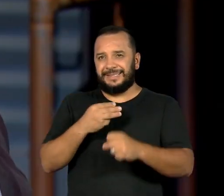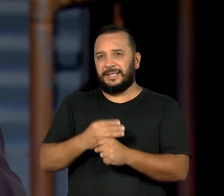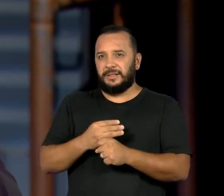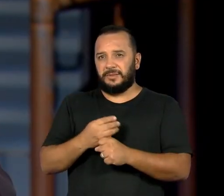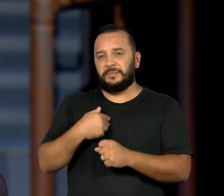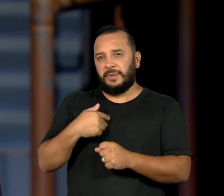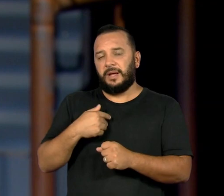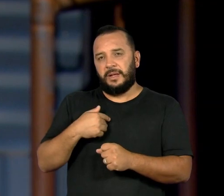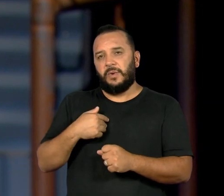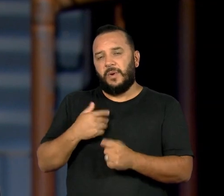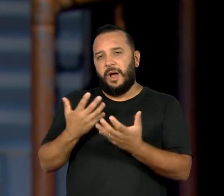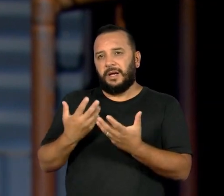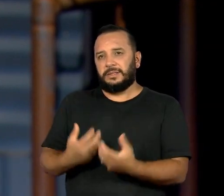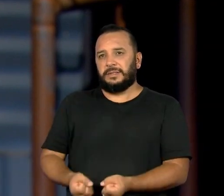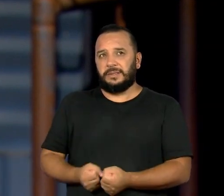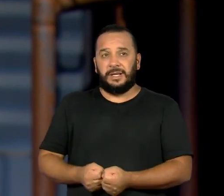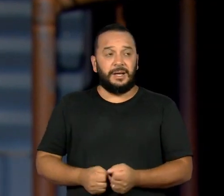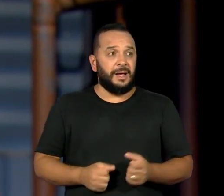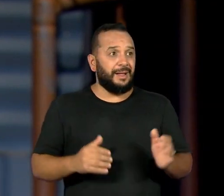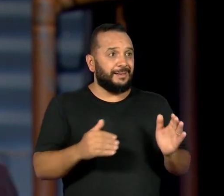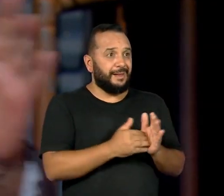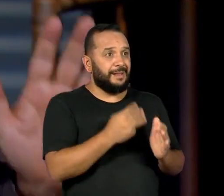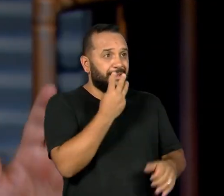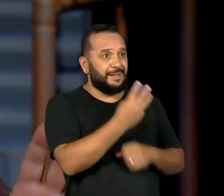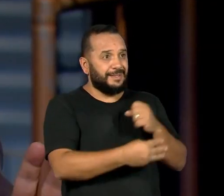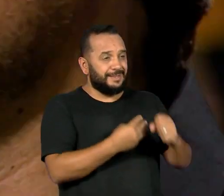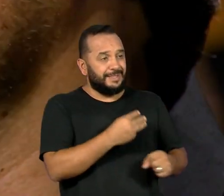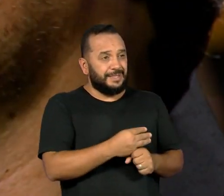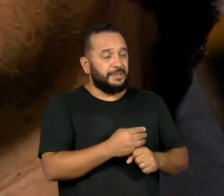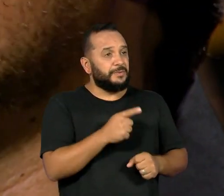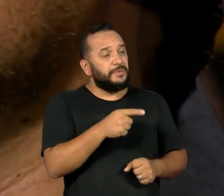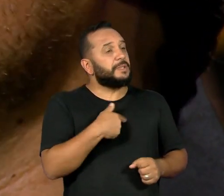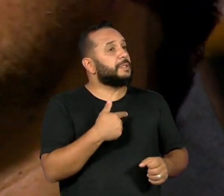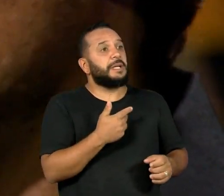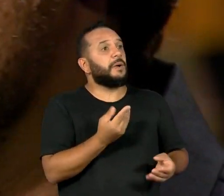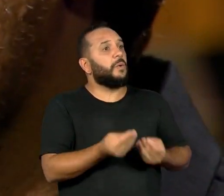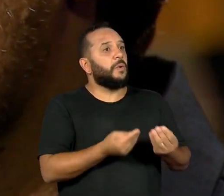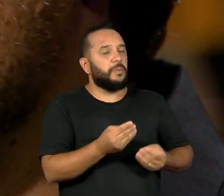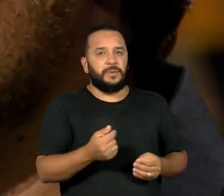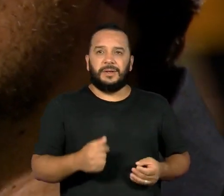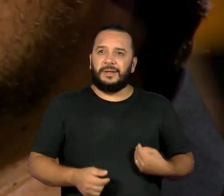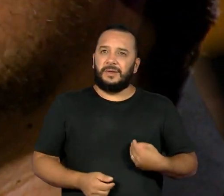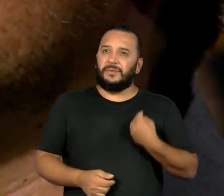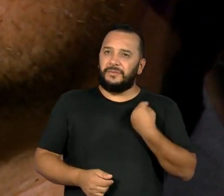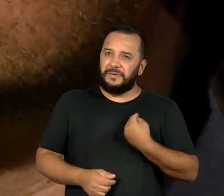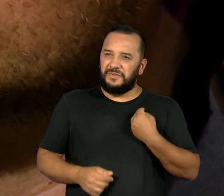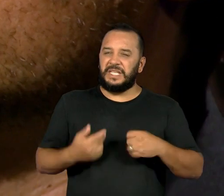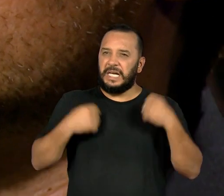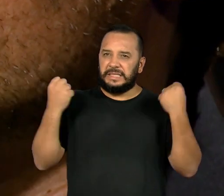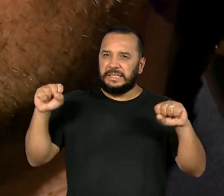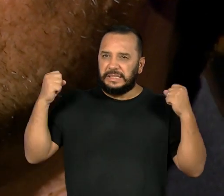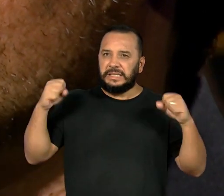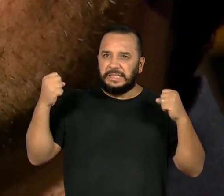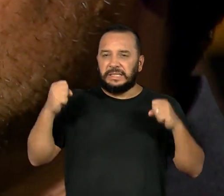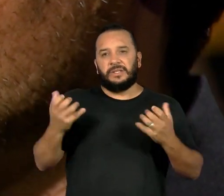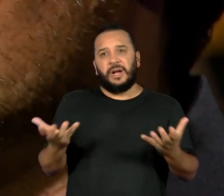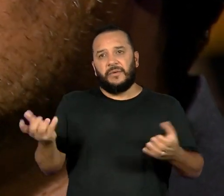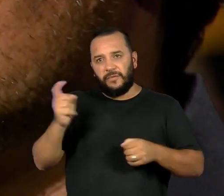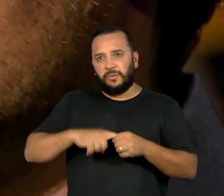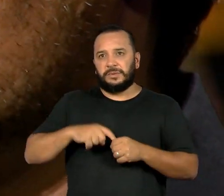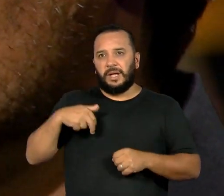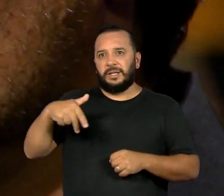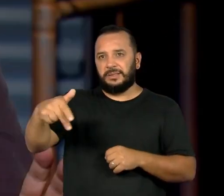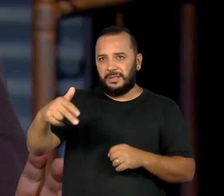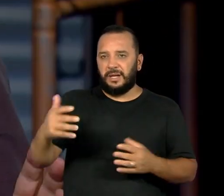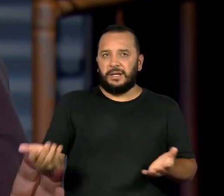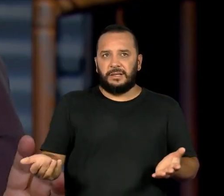Até 3 anos você estava Até 3 anos querendo eu vivia em função de exercício. Sei.